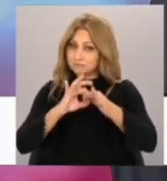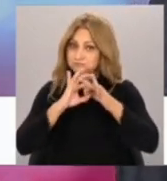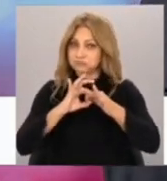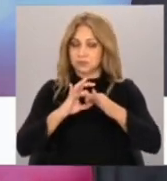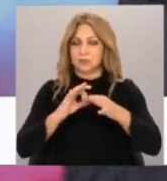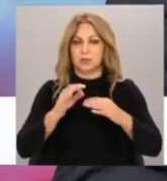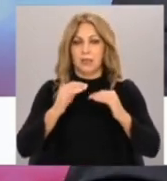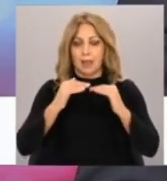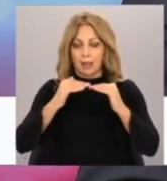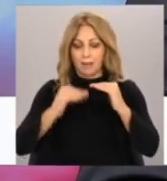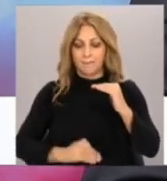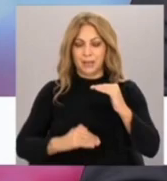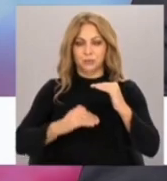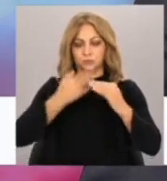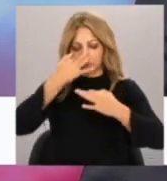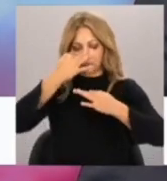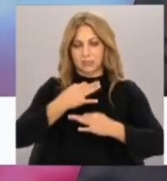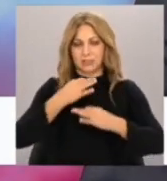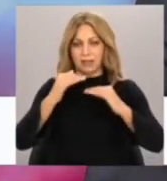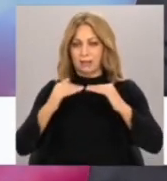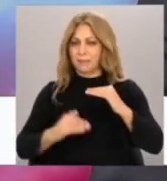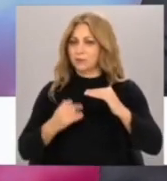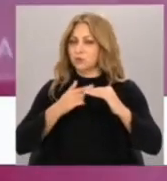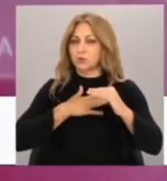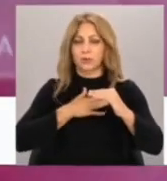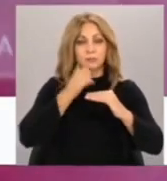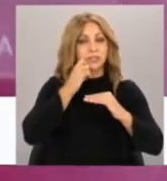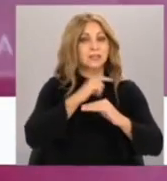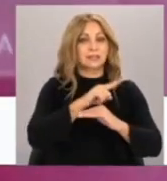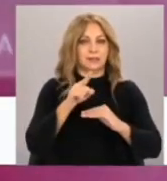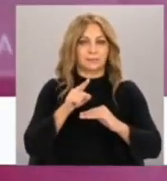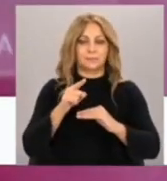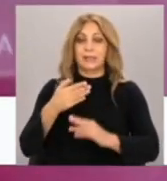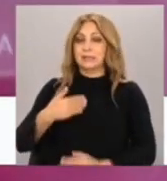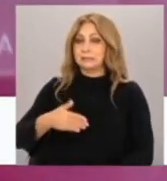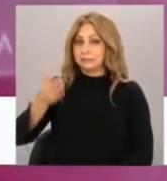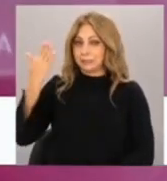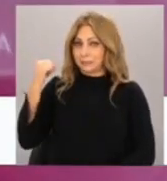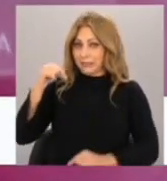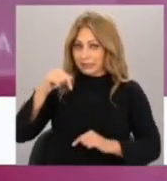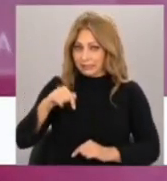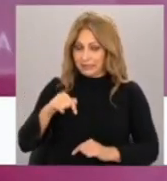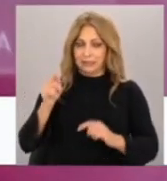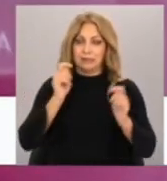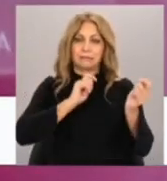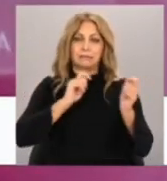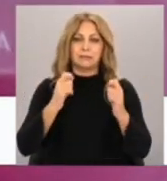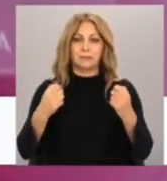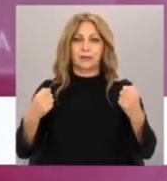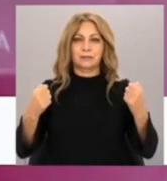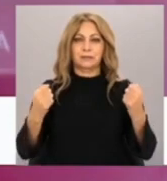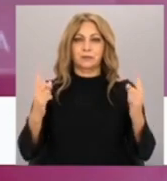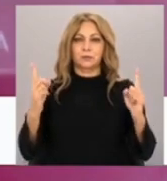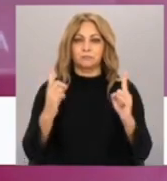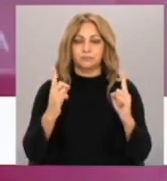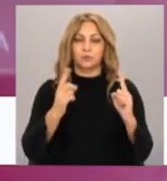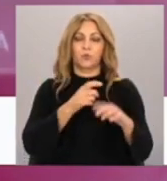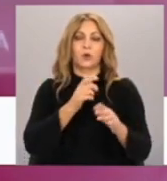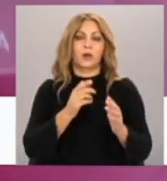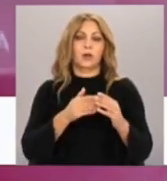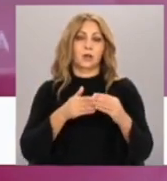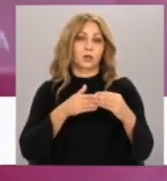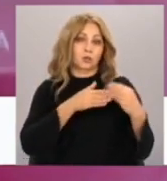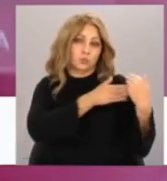ninguém esteja abaixo de um Limiar de idade não tem segredo na semana passada é que neste mesmo estúdio o debate com a porta-voz do pano